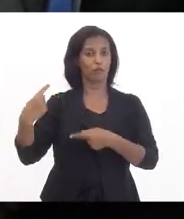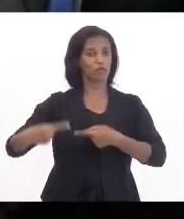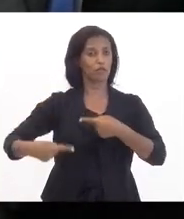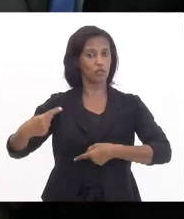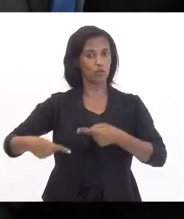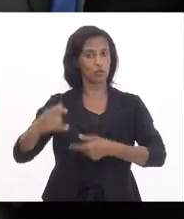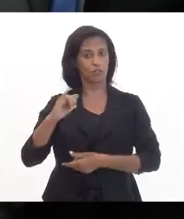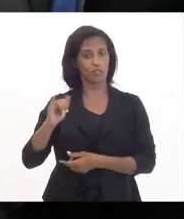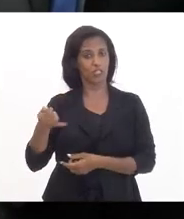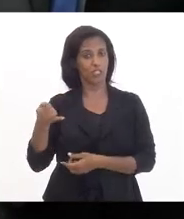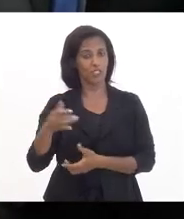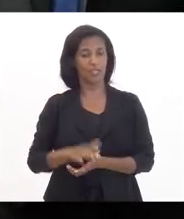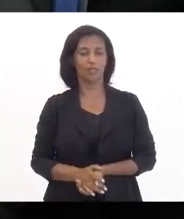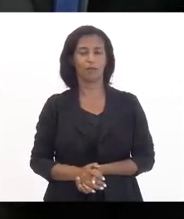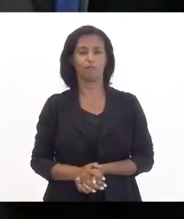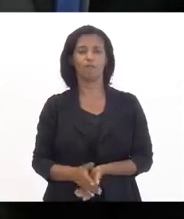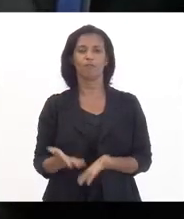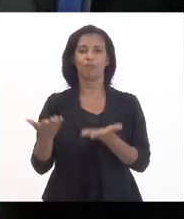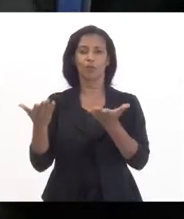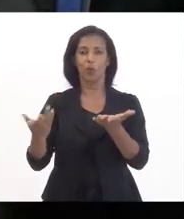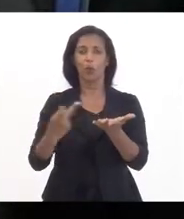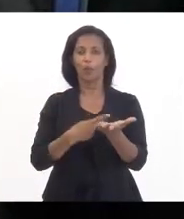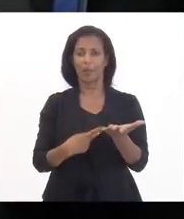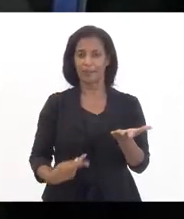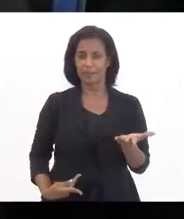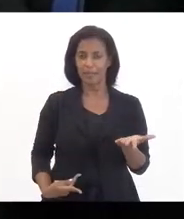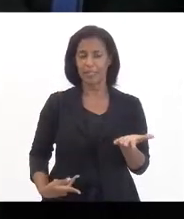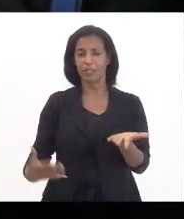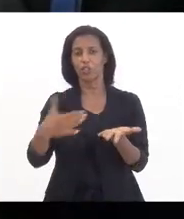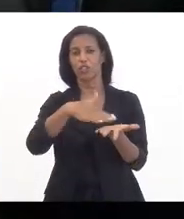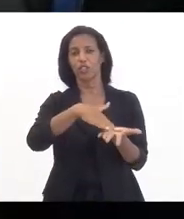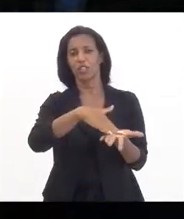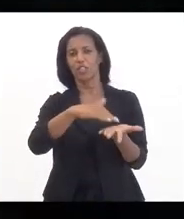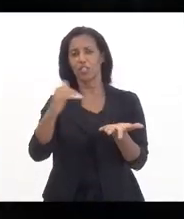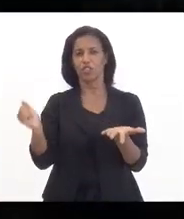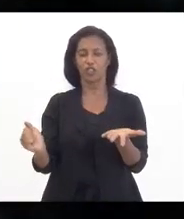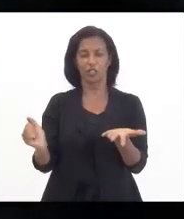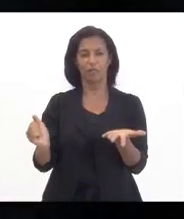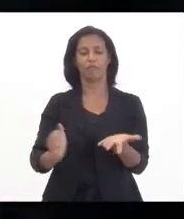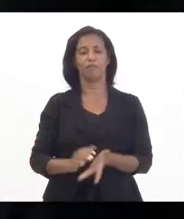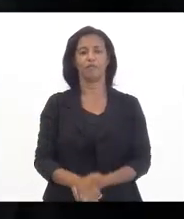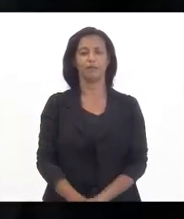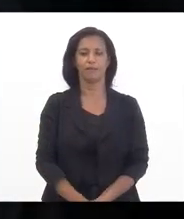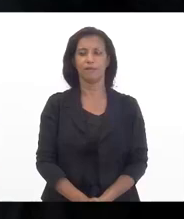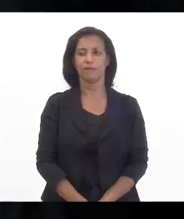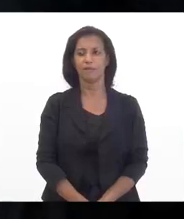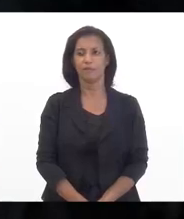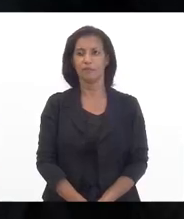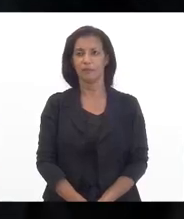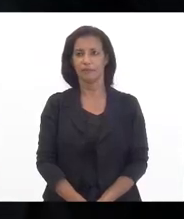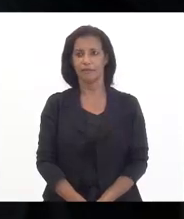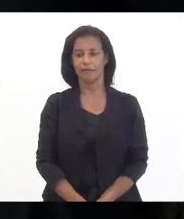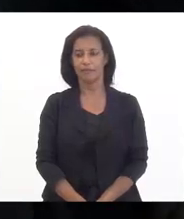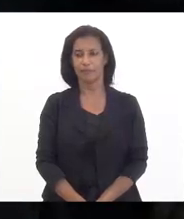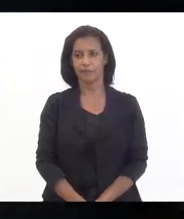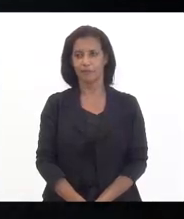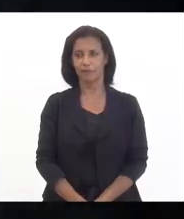de janeiro, Vossa Excelência retirasse este veto da pauta.